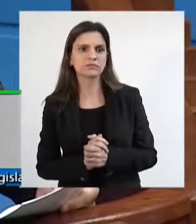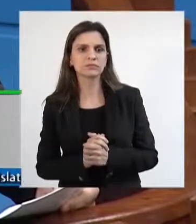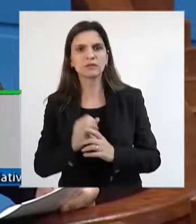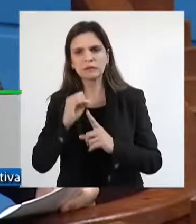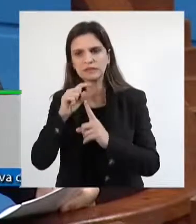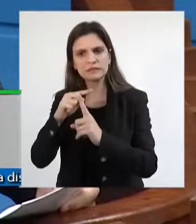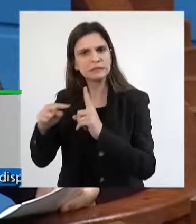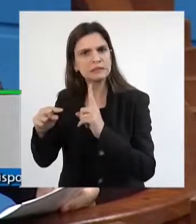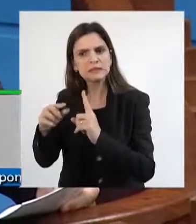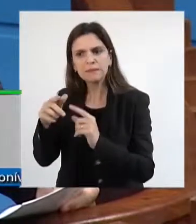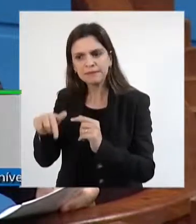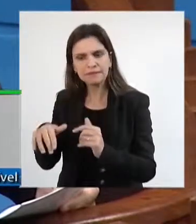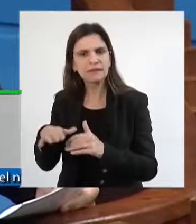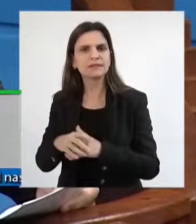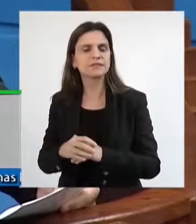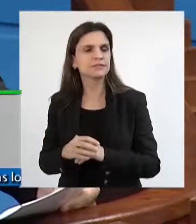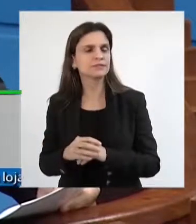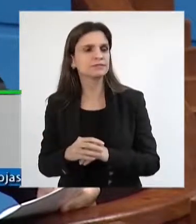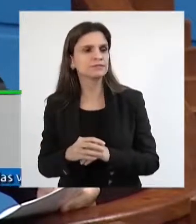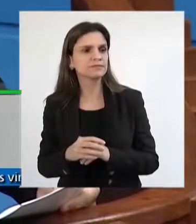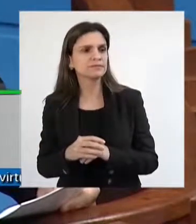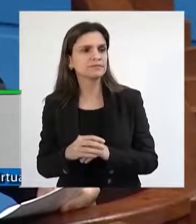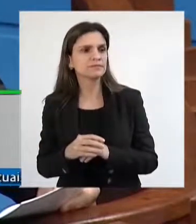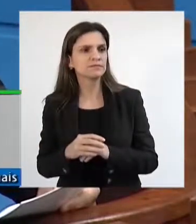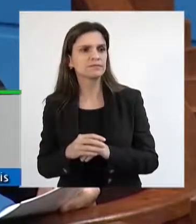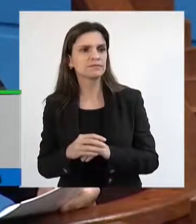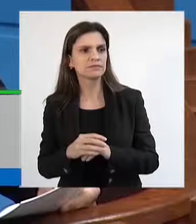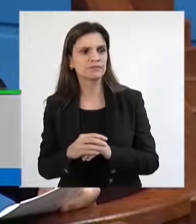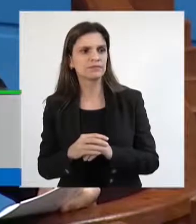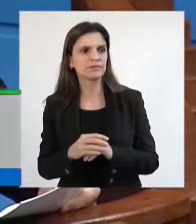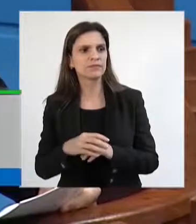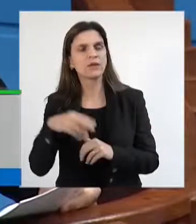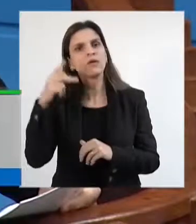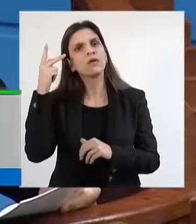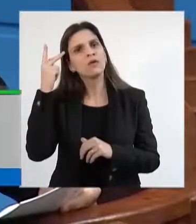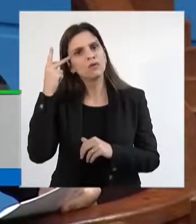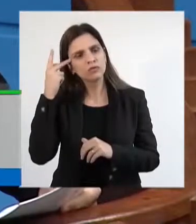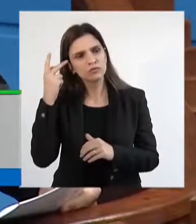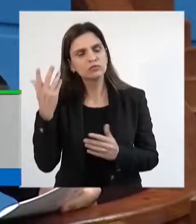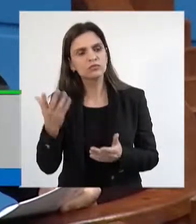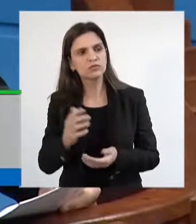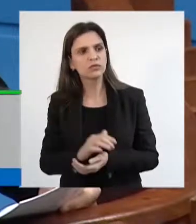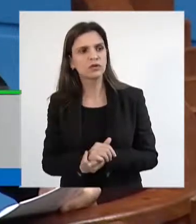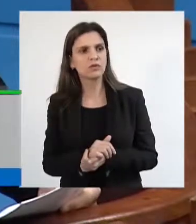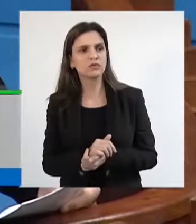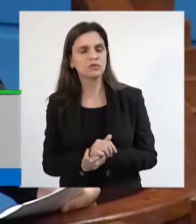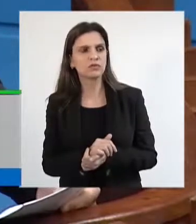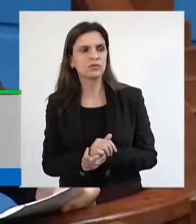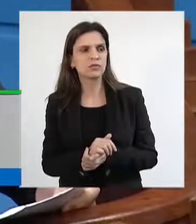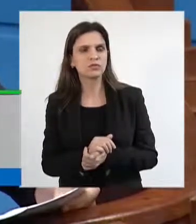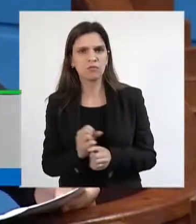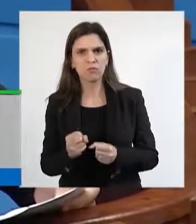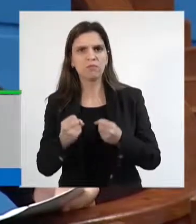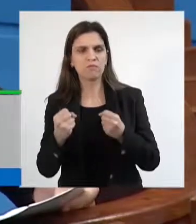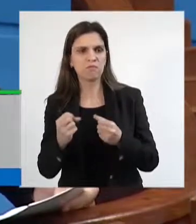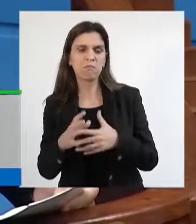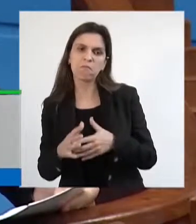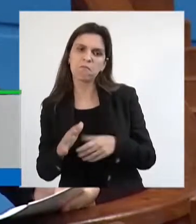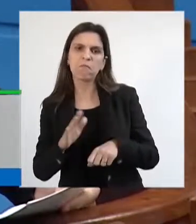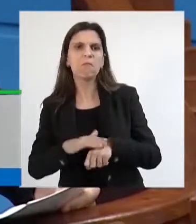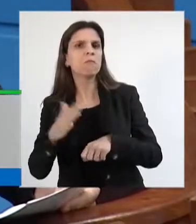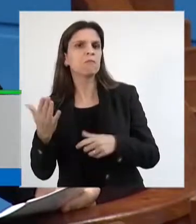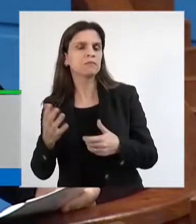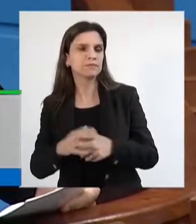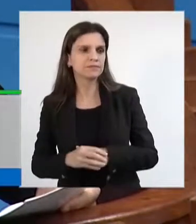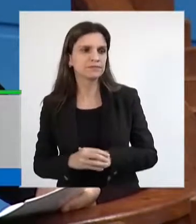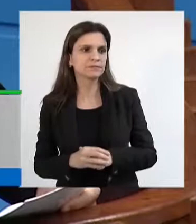Paulo. Um estado muito mais forte, com pessoas com muito mais condições financeiras do que nós aqui no nosso estado.